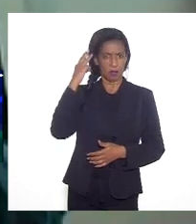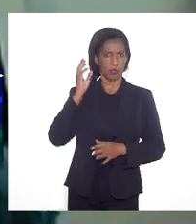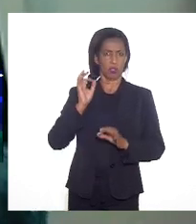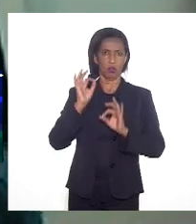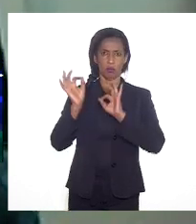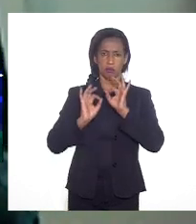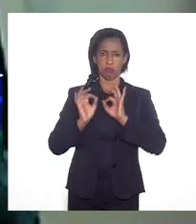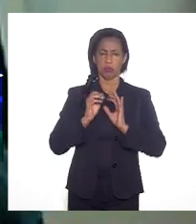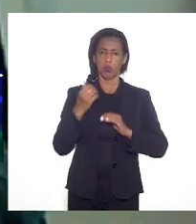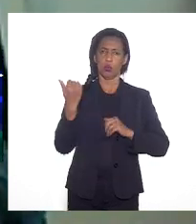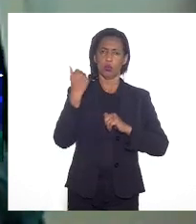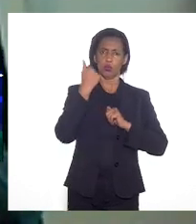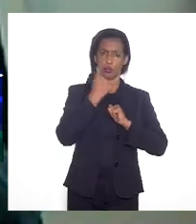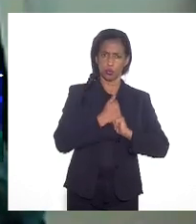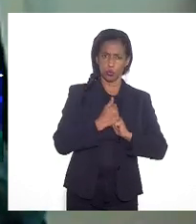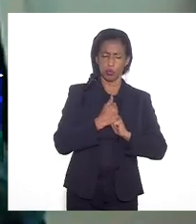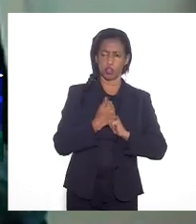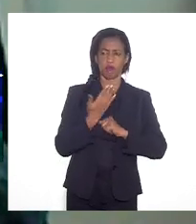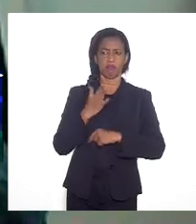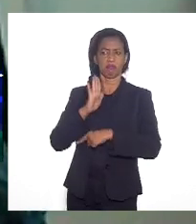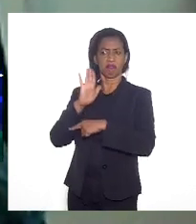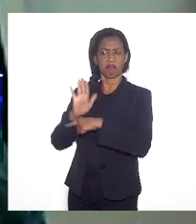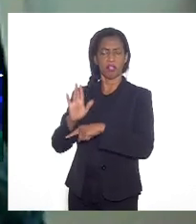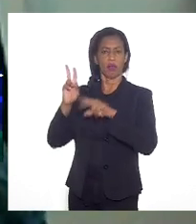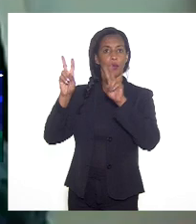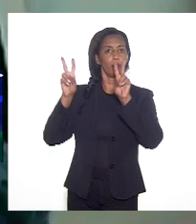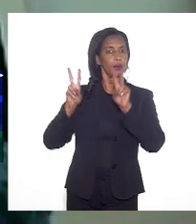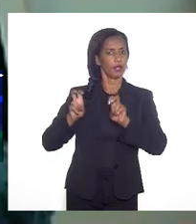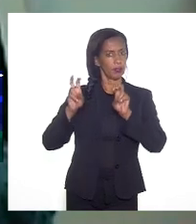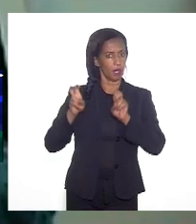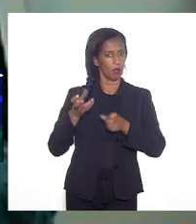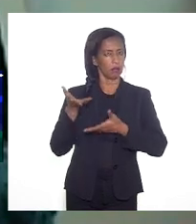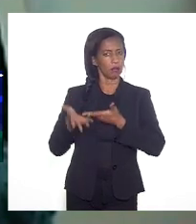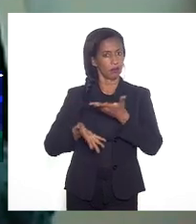um substitutivo que atende ao tema que nós estamos